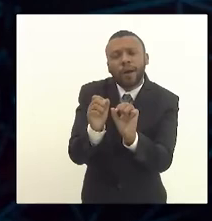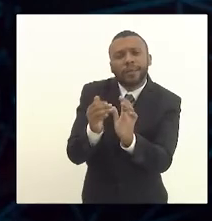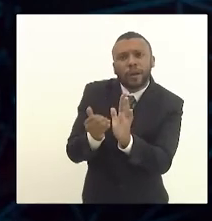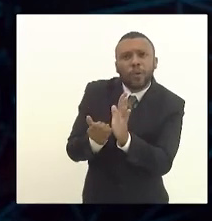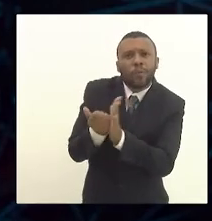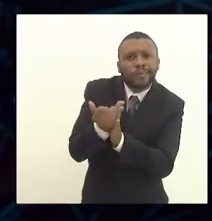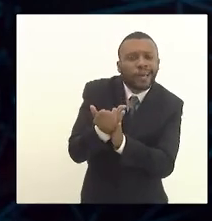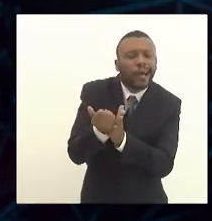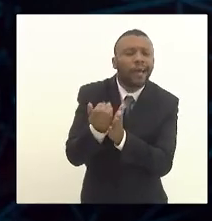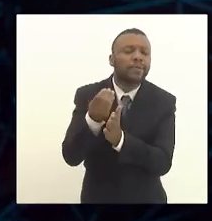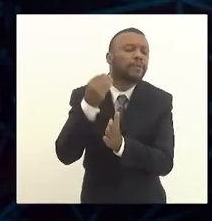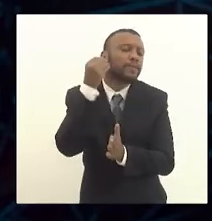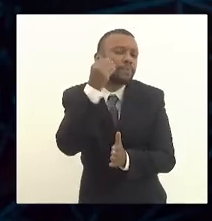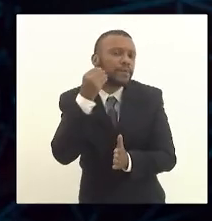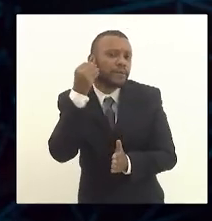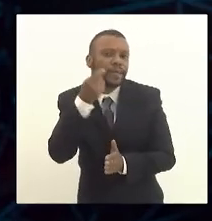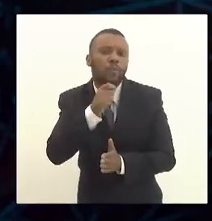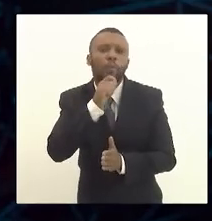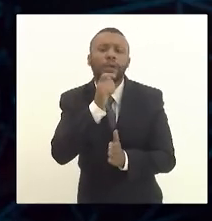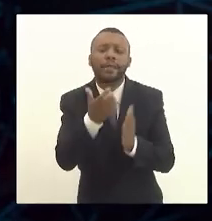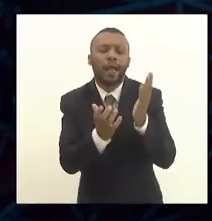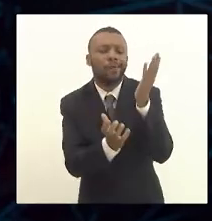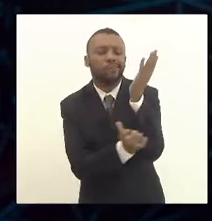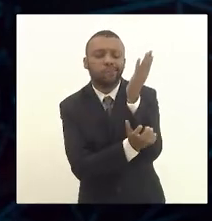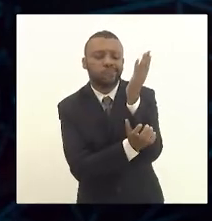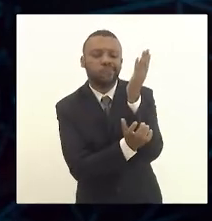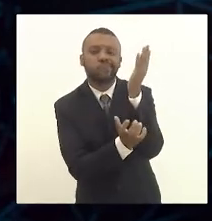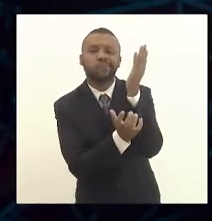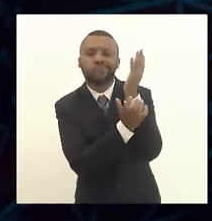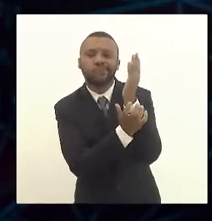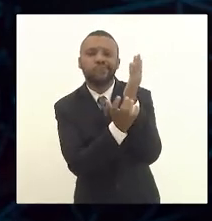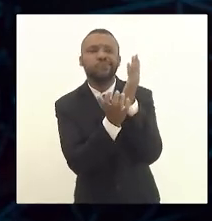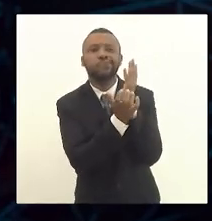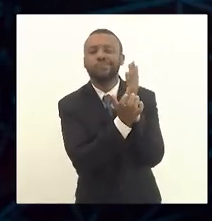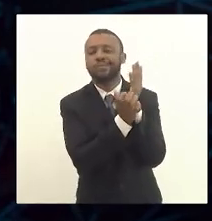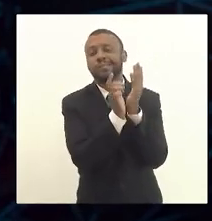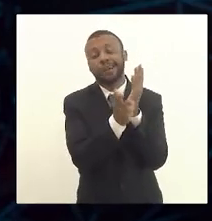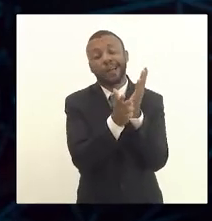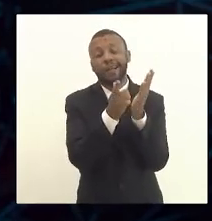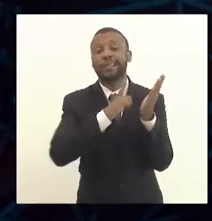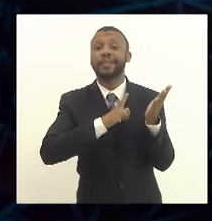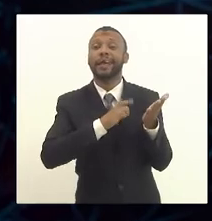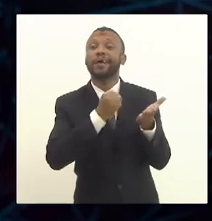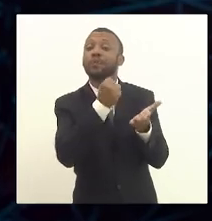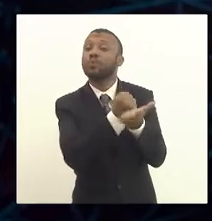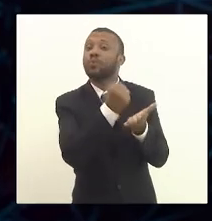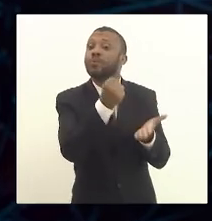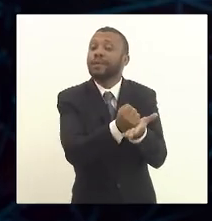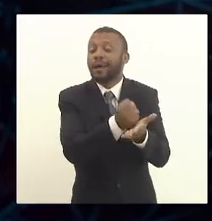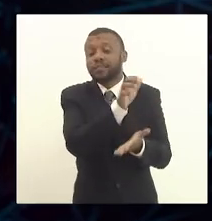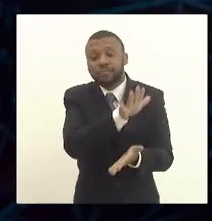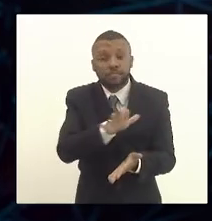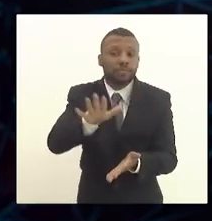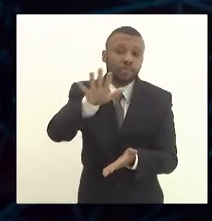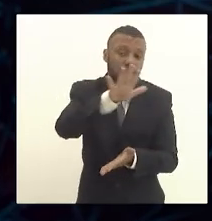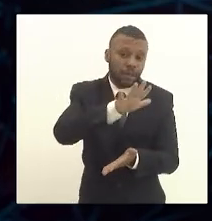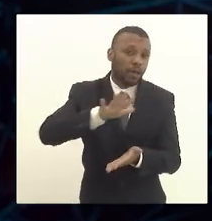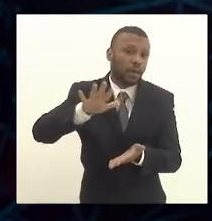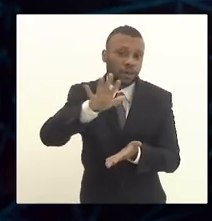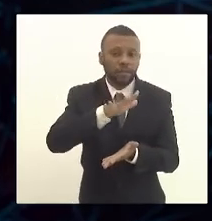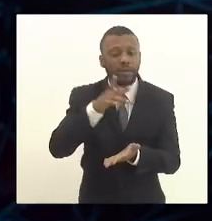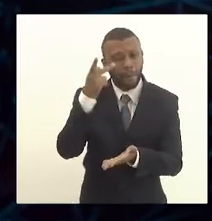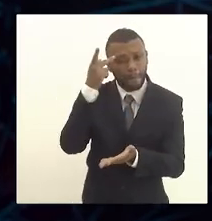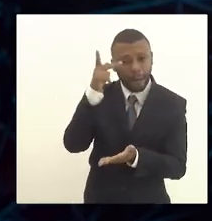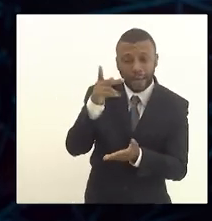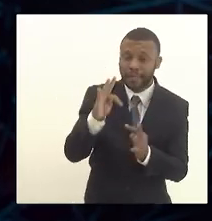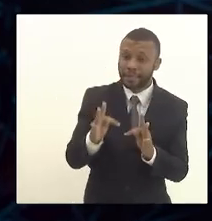as amarras que tipicamente vão ocorrer nos contratos de larga escala. Então, para a inovação, para a tecnologia